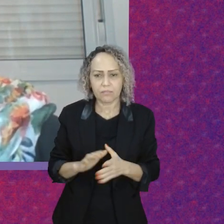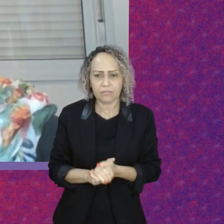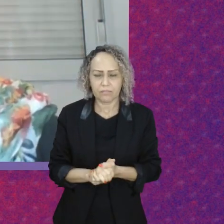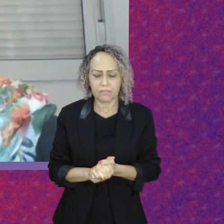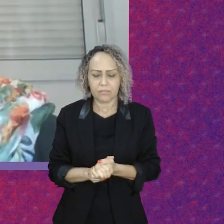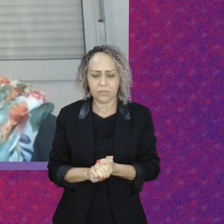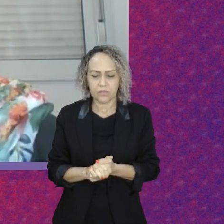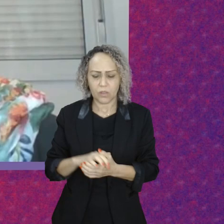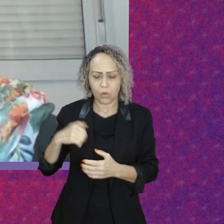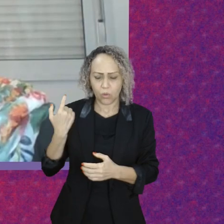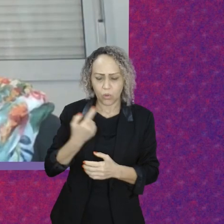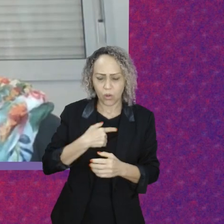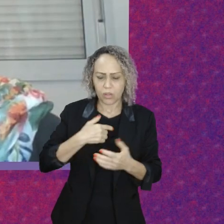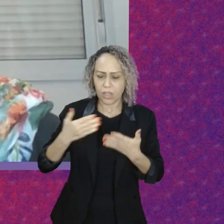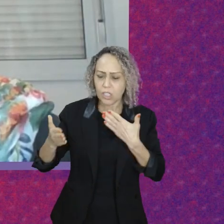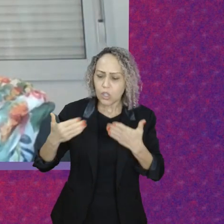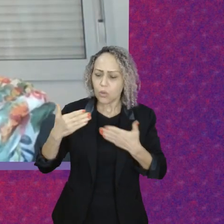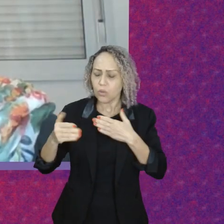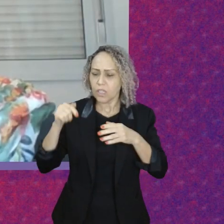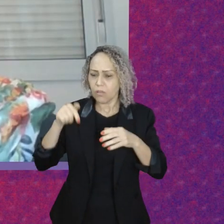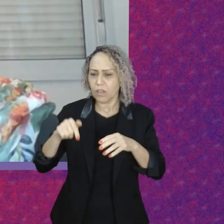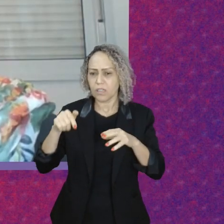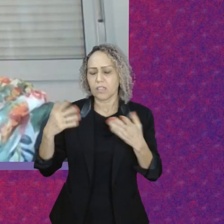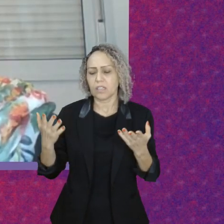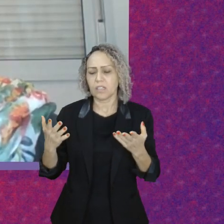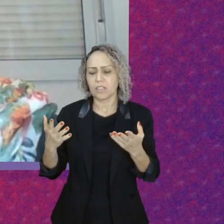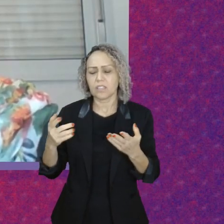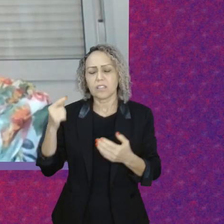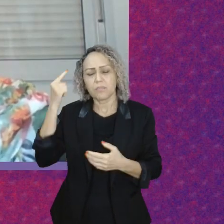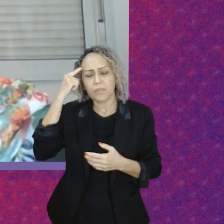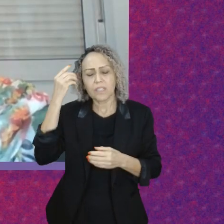Acho que primeiro passo a gente quebrar essa